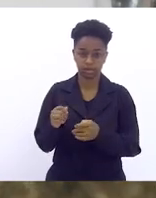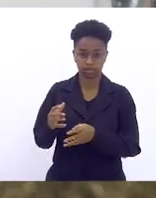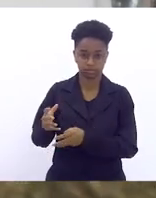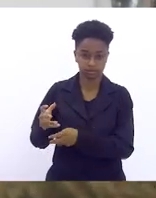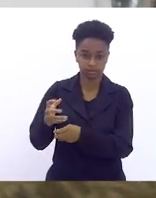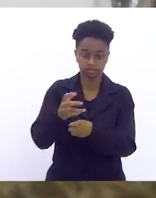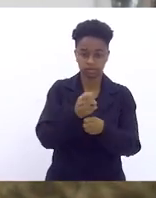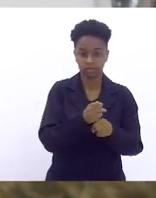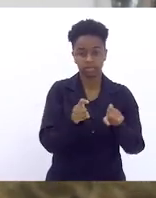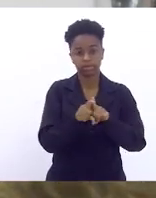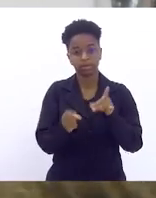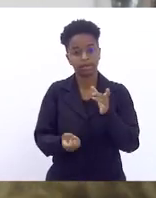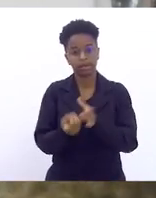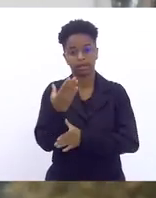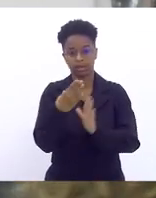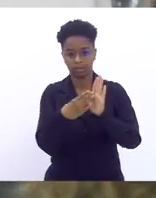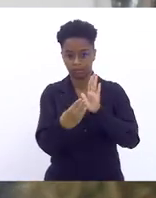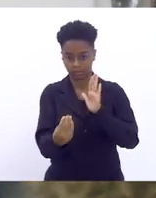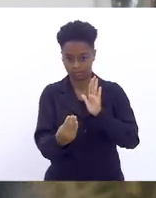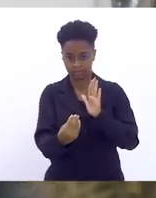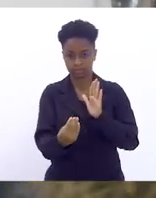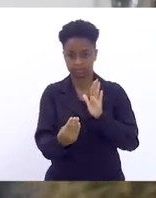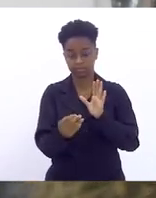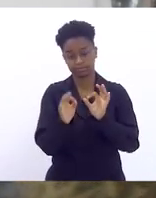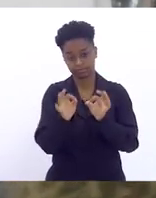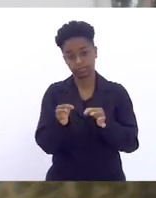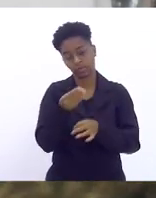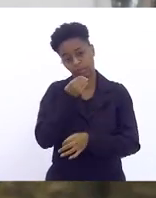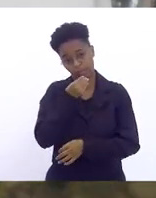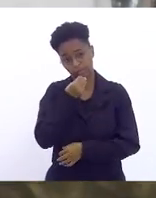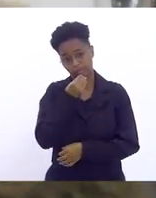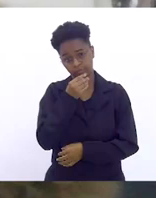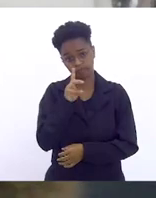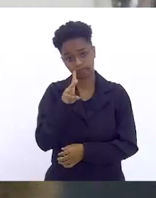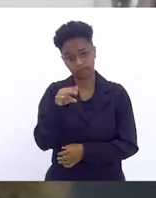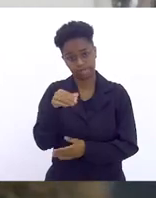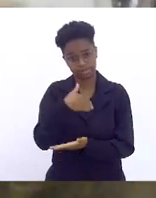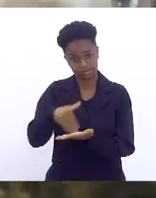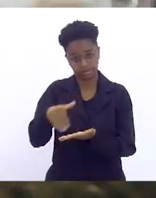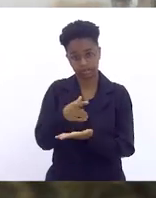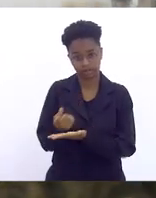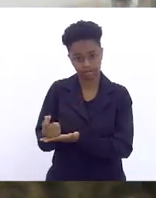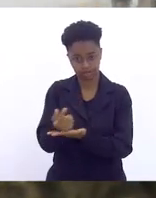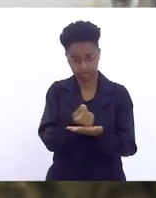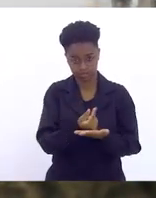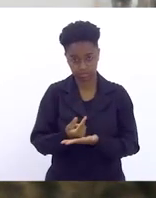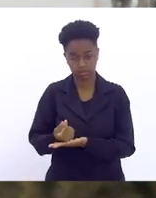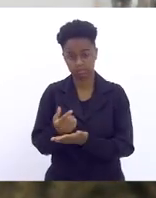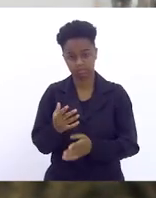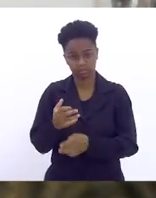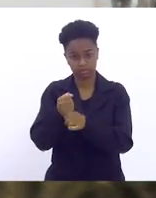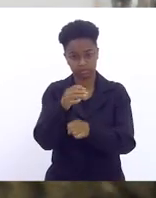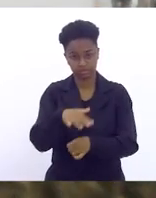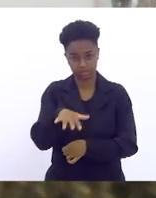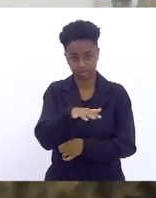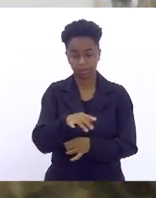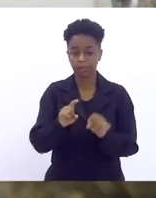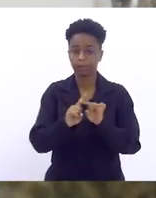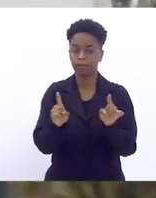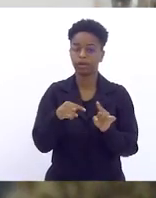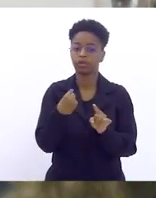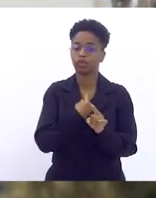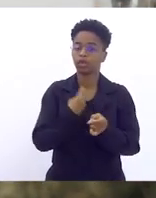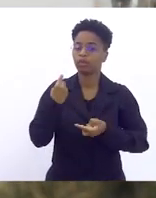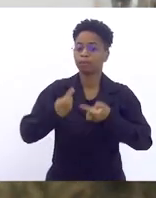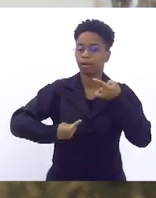criar um modelo né Isso vai ser obviamente lá feito na Secretaria de Fazenda Na contadoria Geral do Estado Mas nós somos